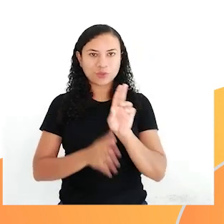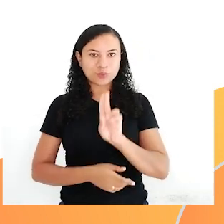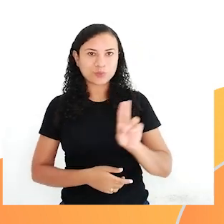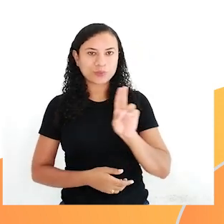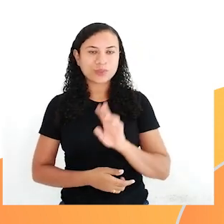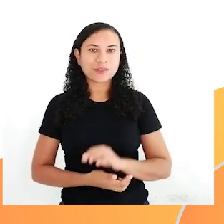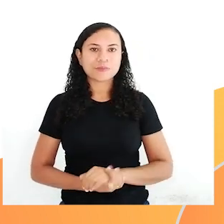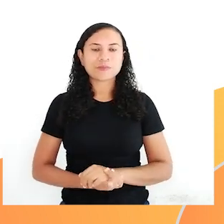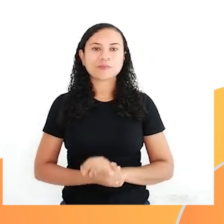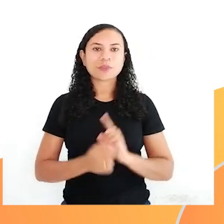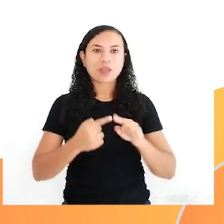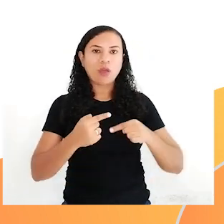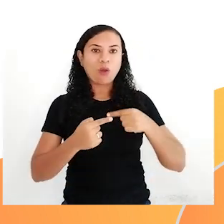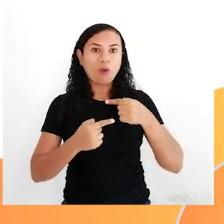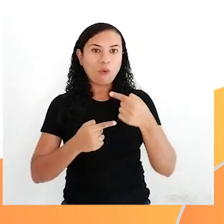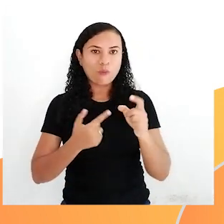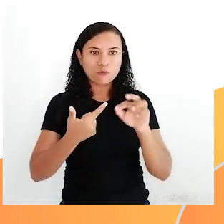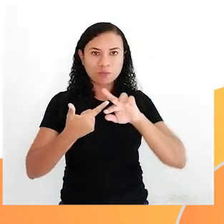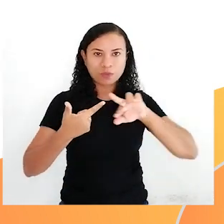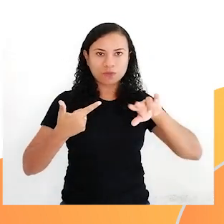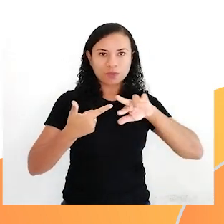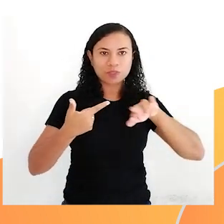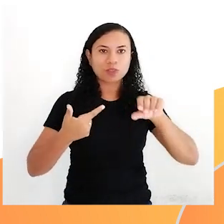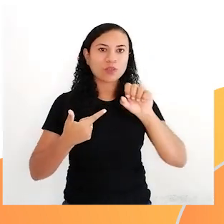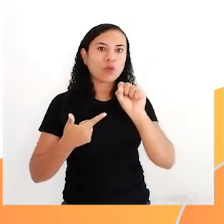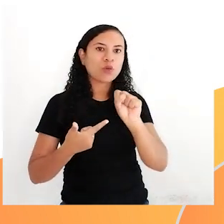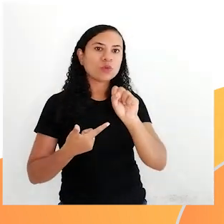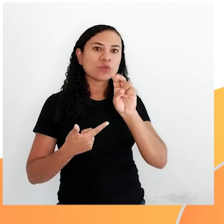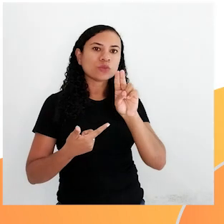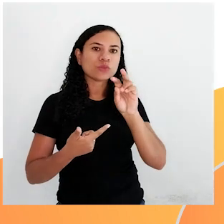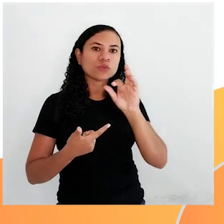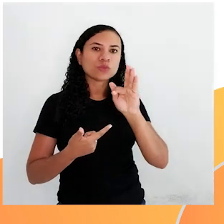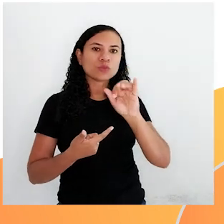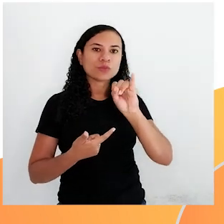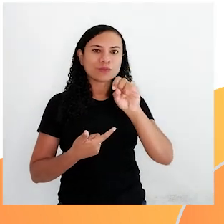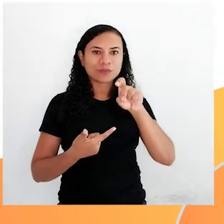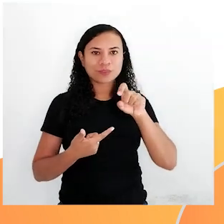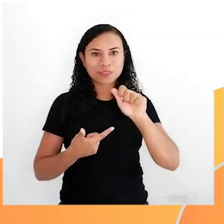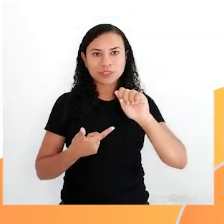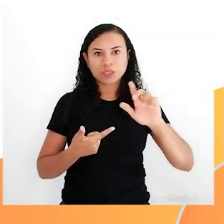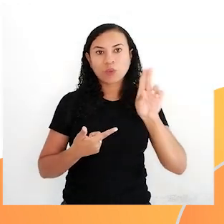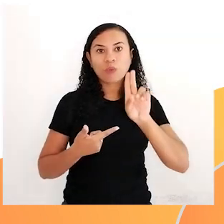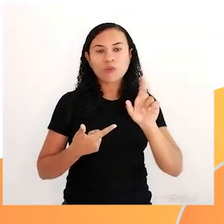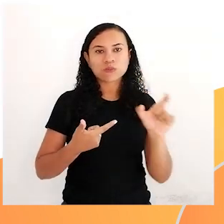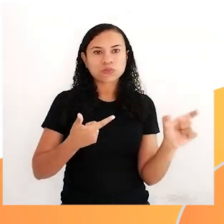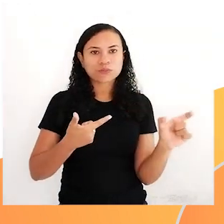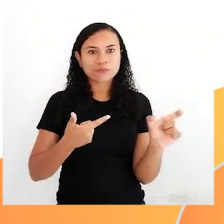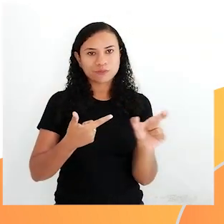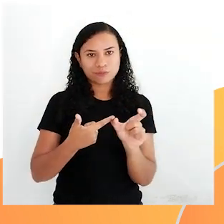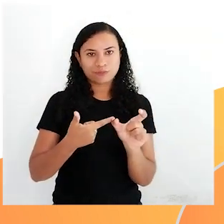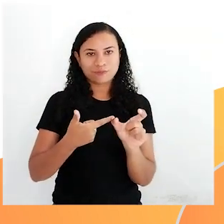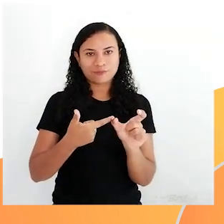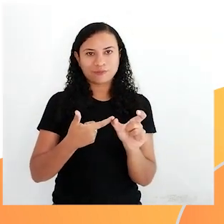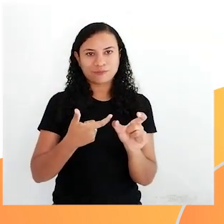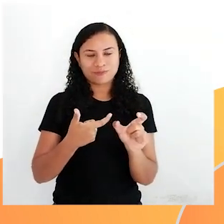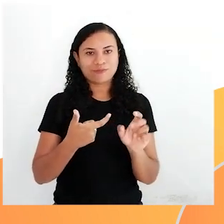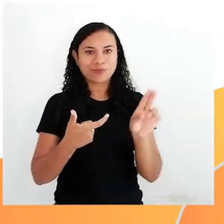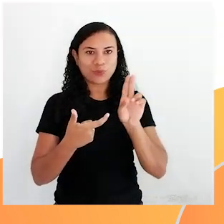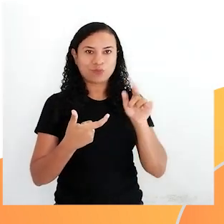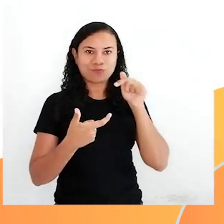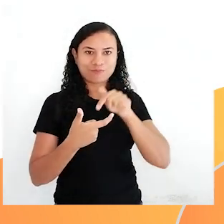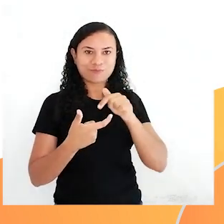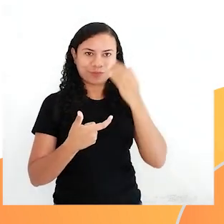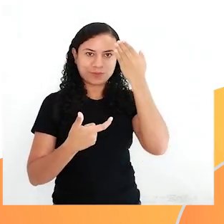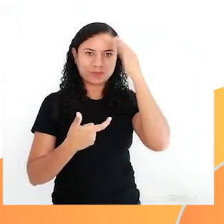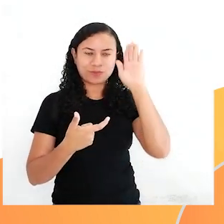Já a derivação sufixal resulta de acréscimo de sufixo à palavra primitiva, que pode